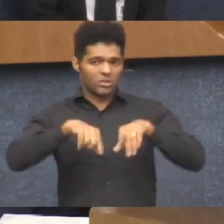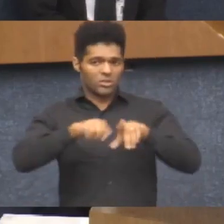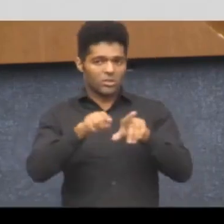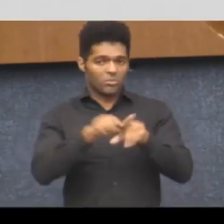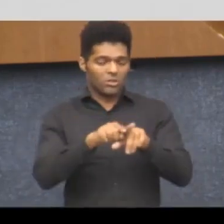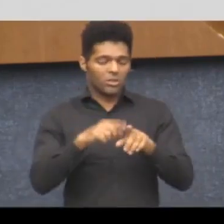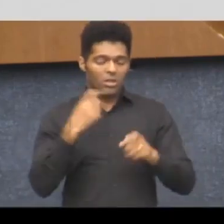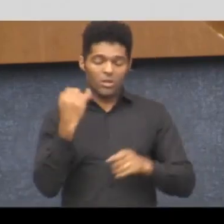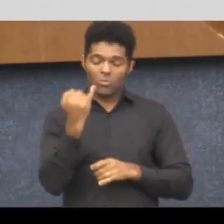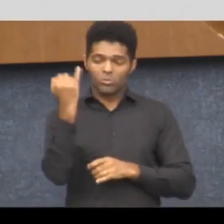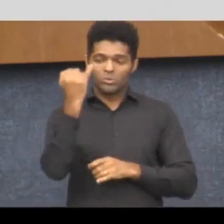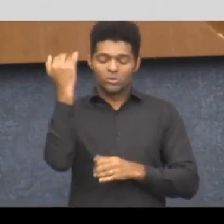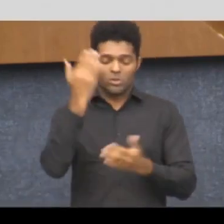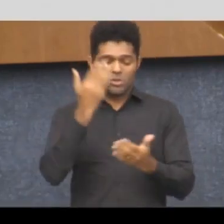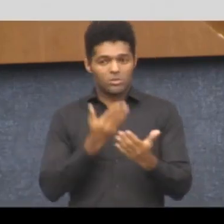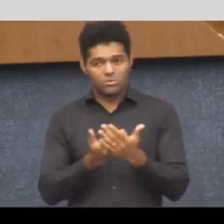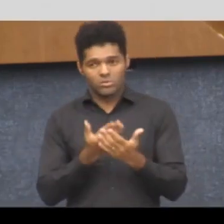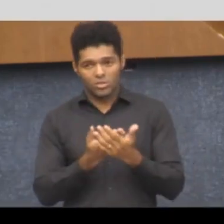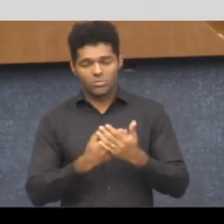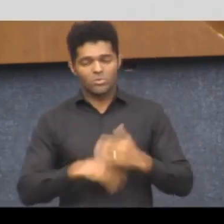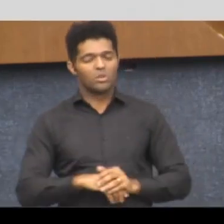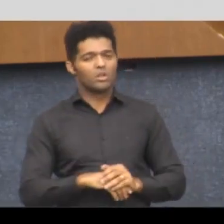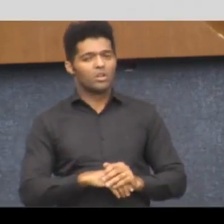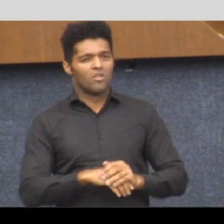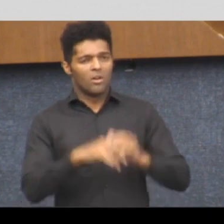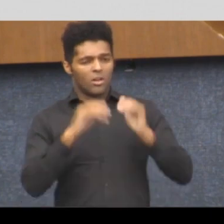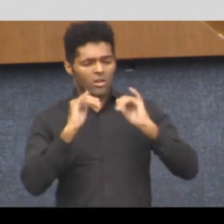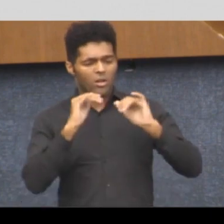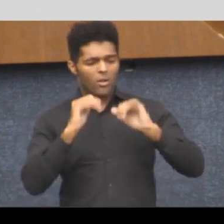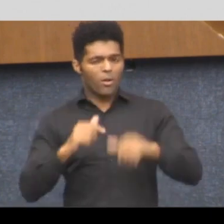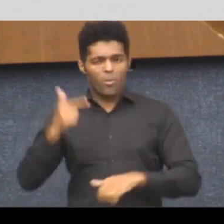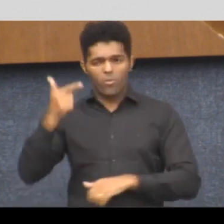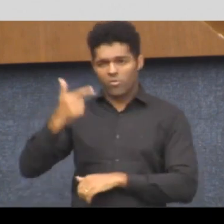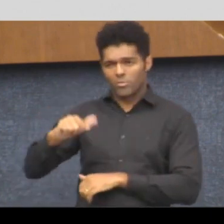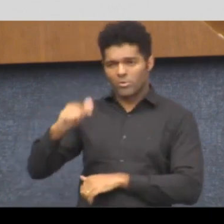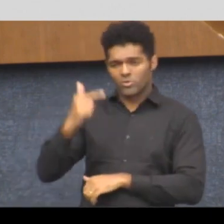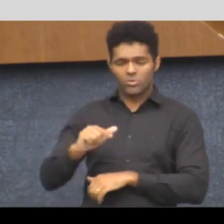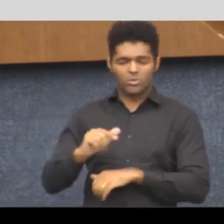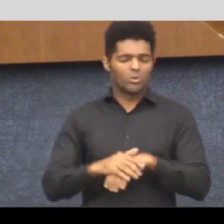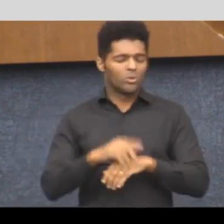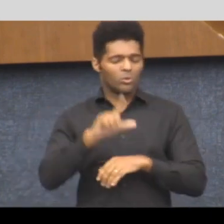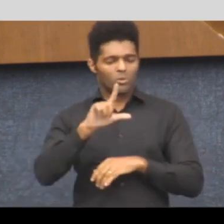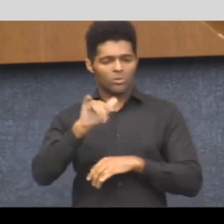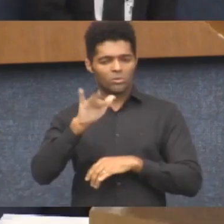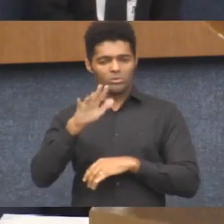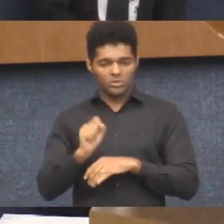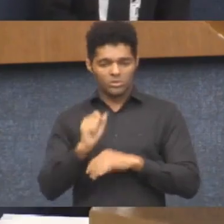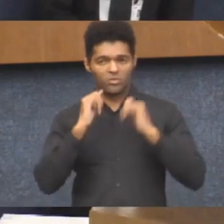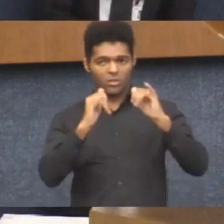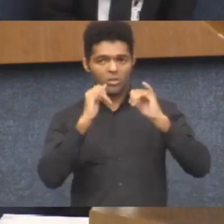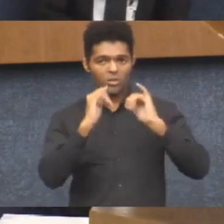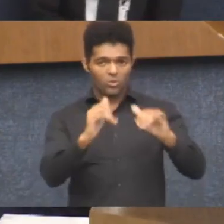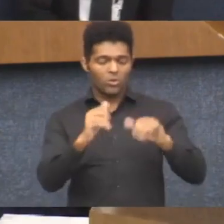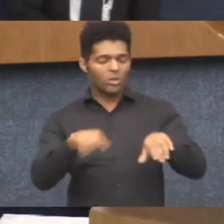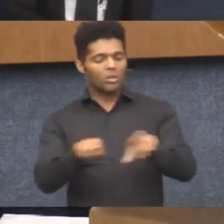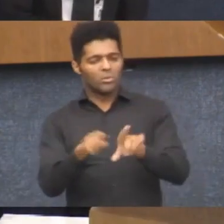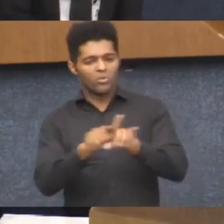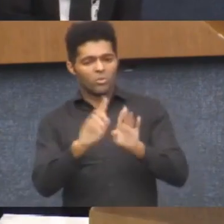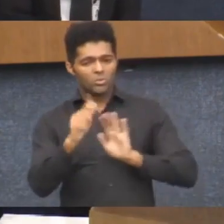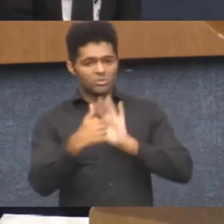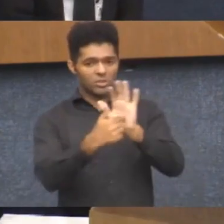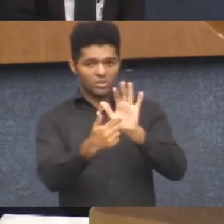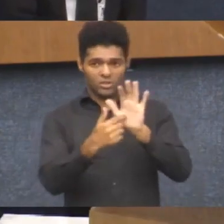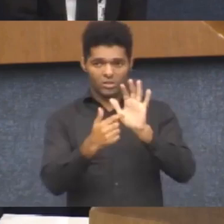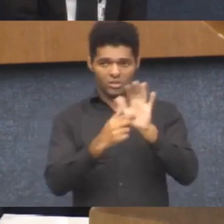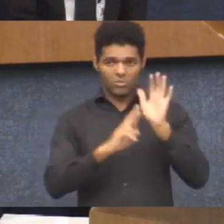gente entrar nisso, só queria reforçar um detalhe que o Luiz comentou e foi muito traga aqui, né, pelos representantes dos